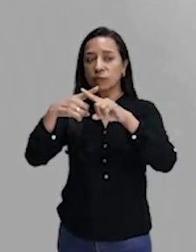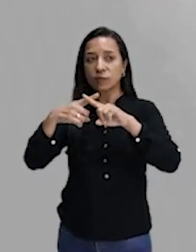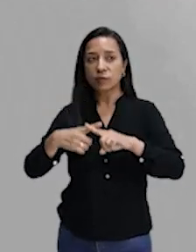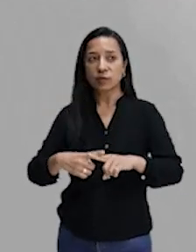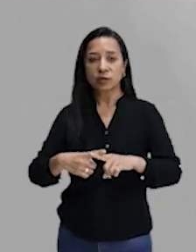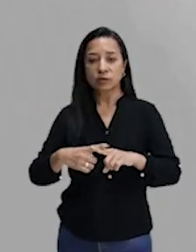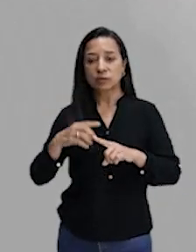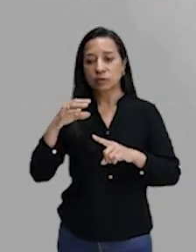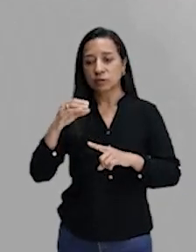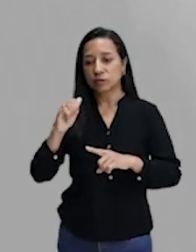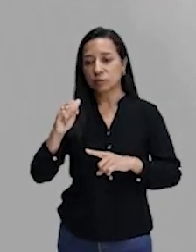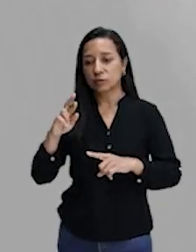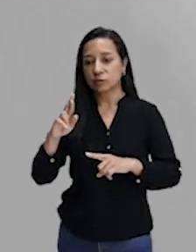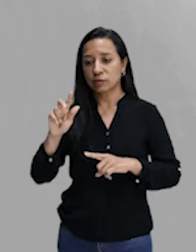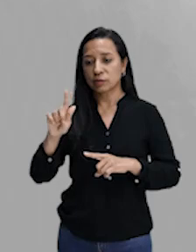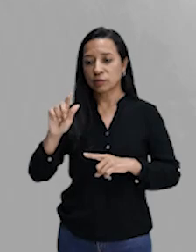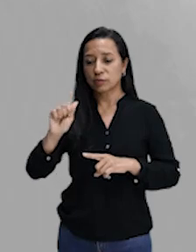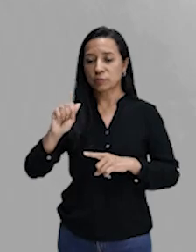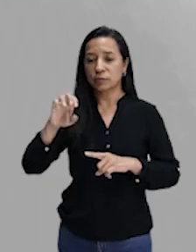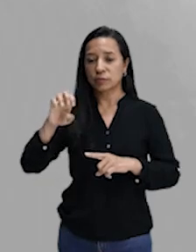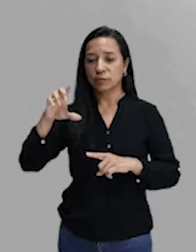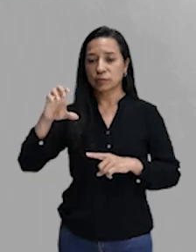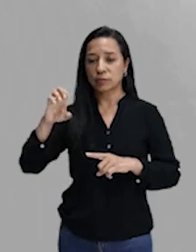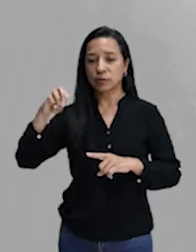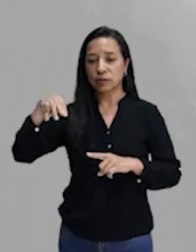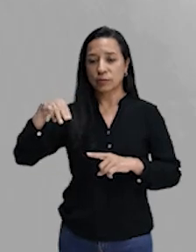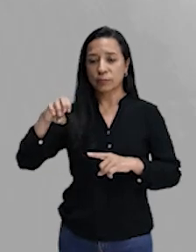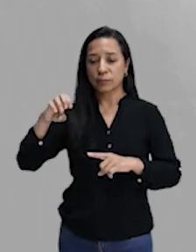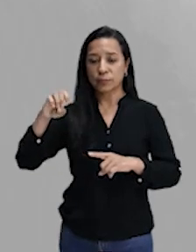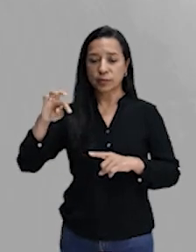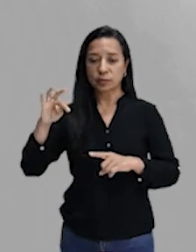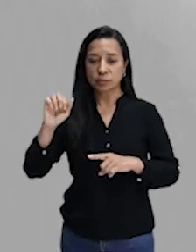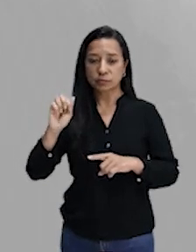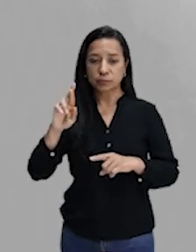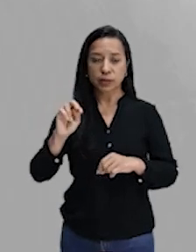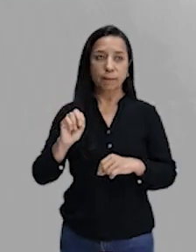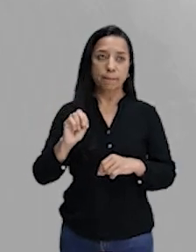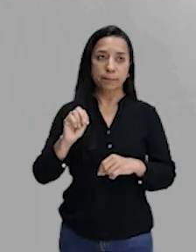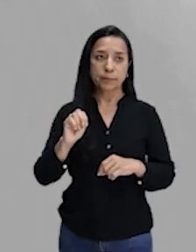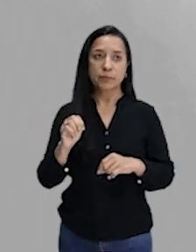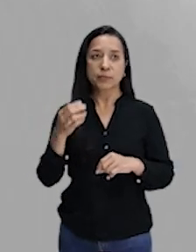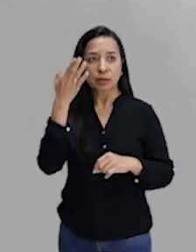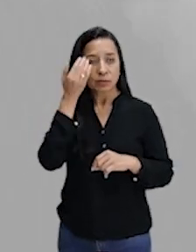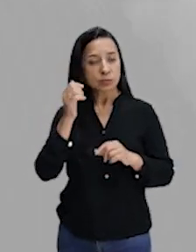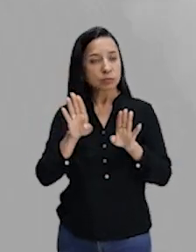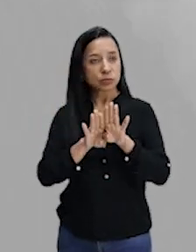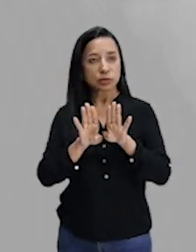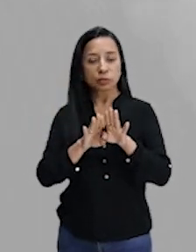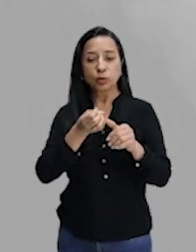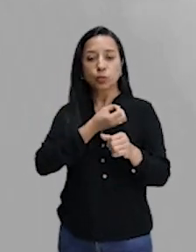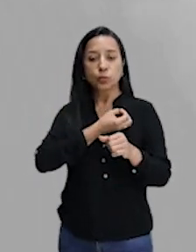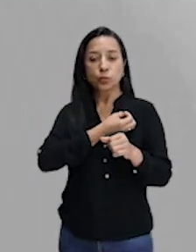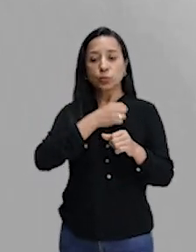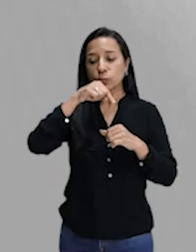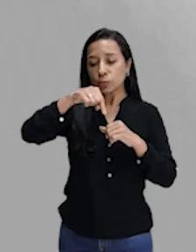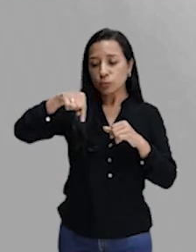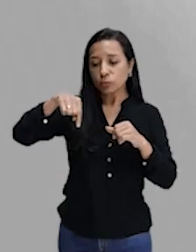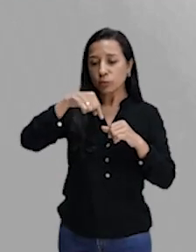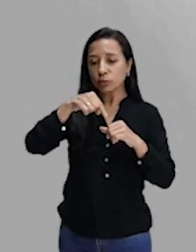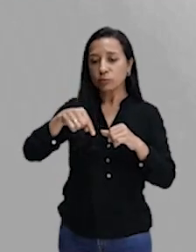continuando nós sabemos também que esse número de partículas é o número de prótons